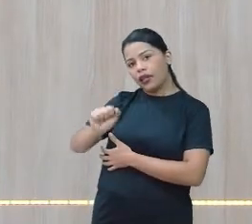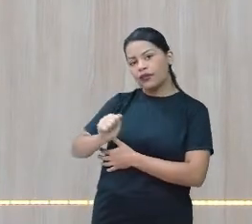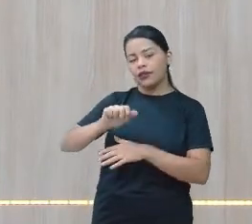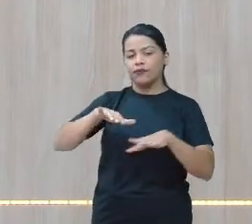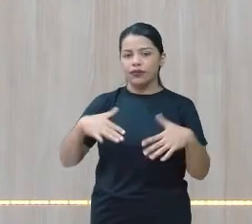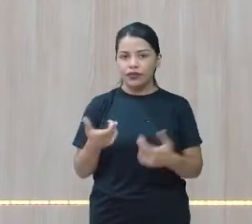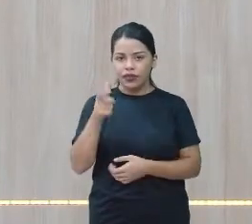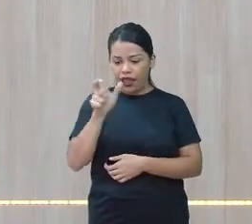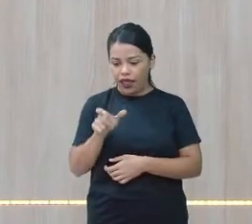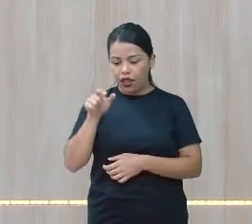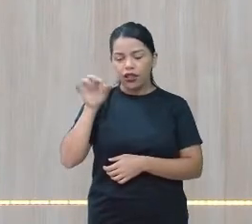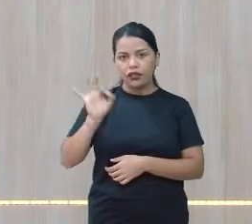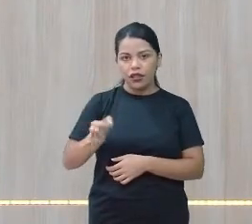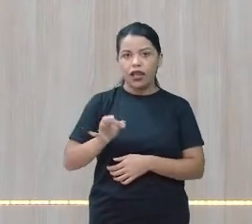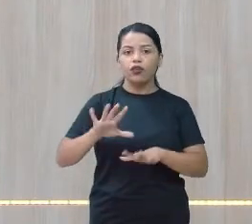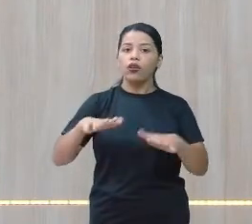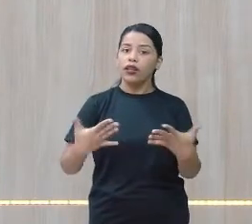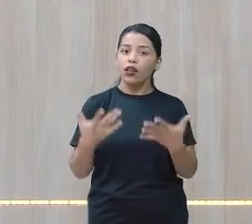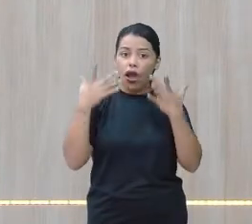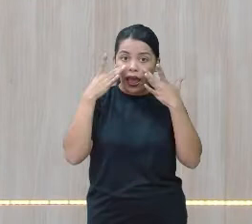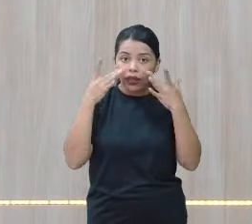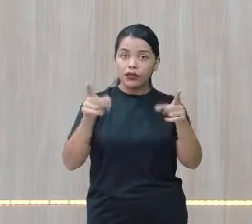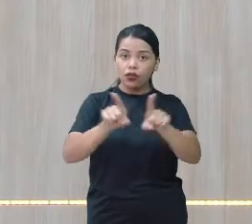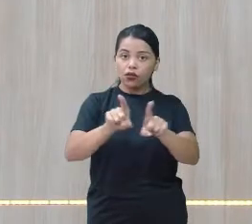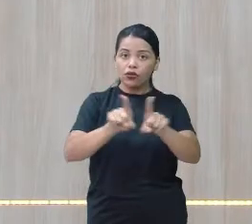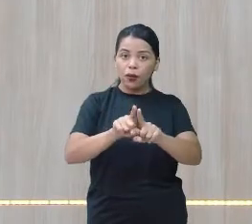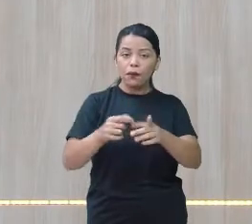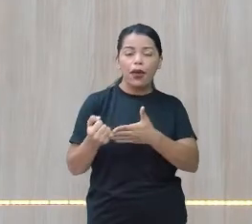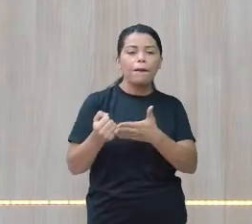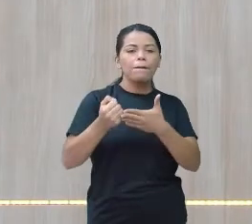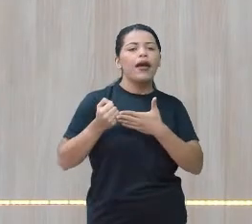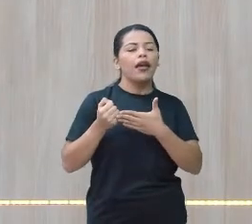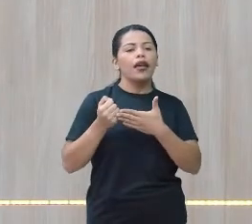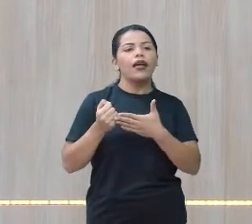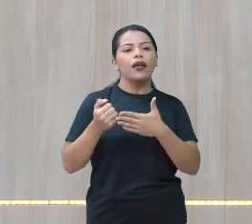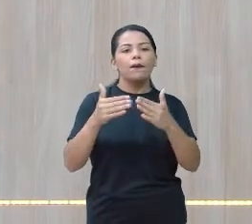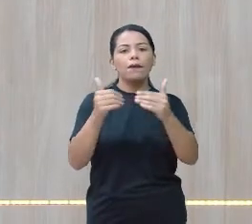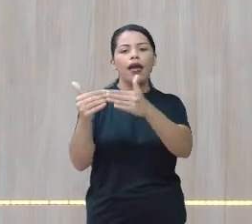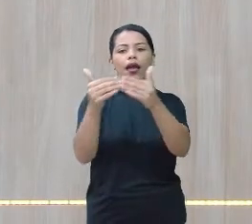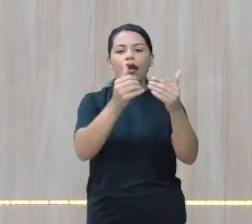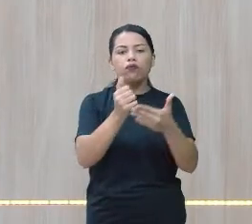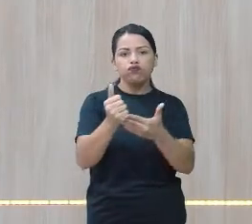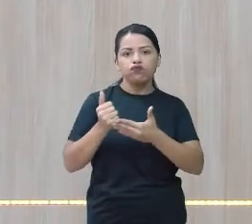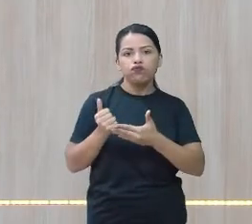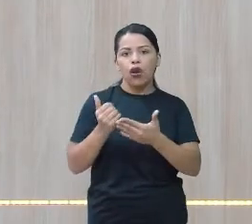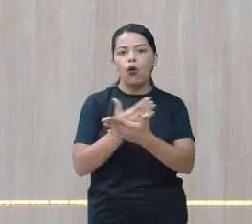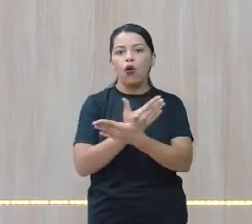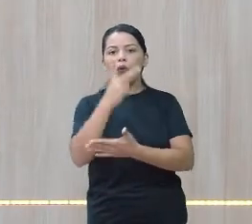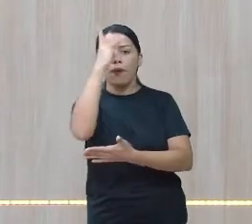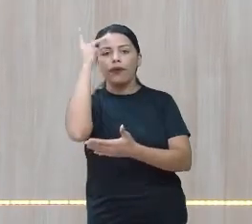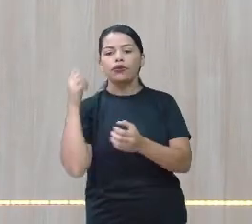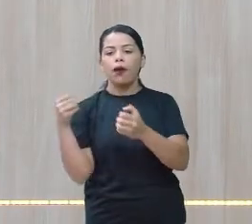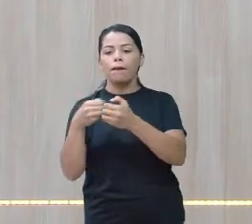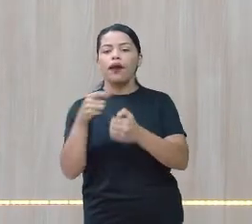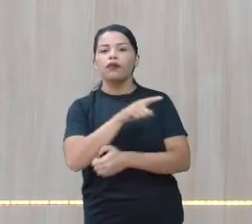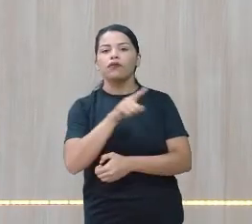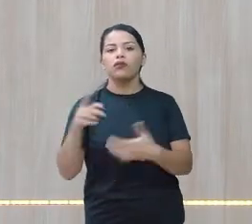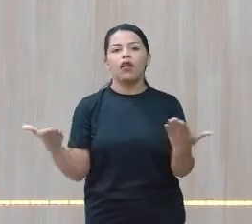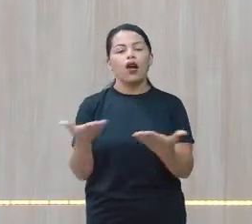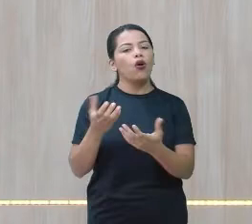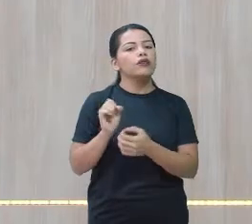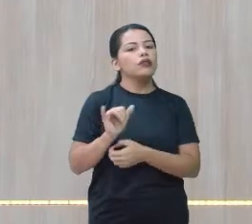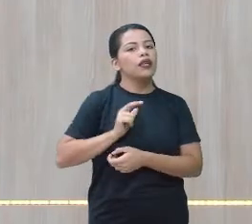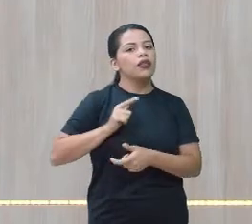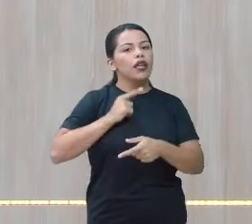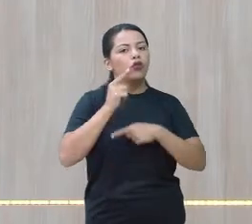Fiquem atentos também, né? E peça ajuda a quem está próximo de vocês em relação a alguma coisa, em relação a alguma dúvida que